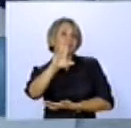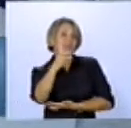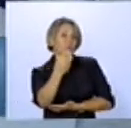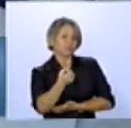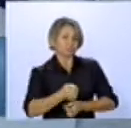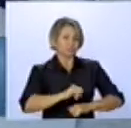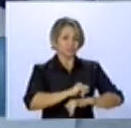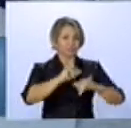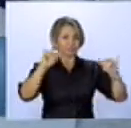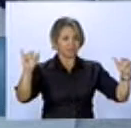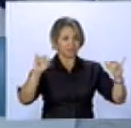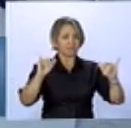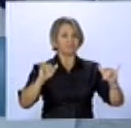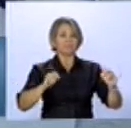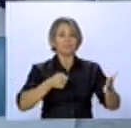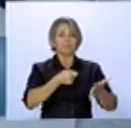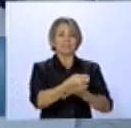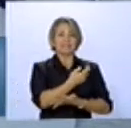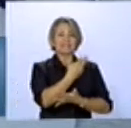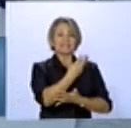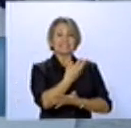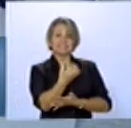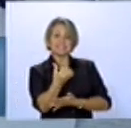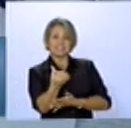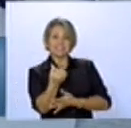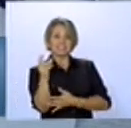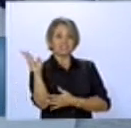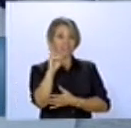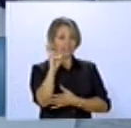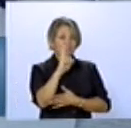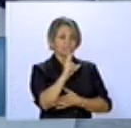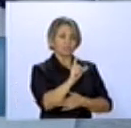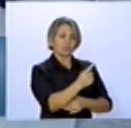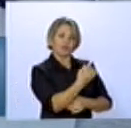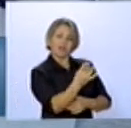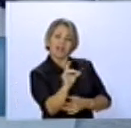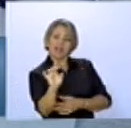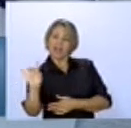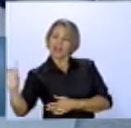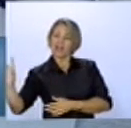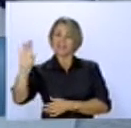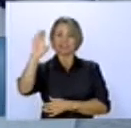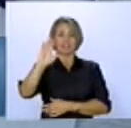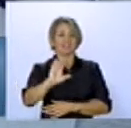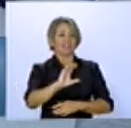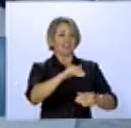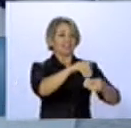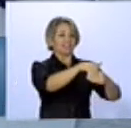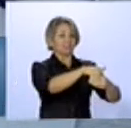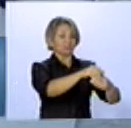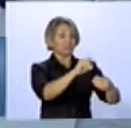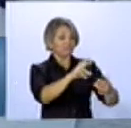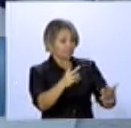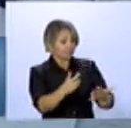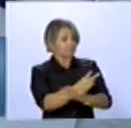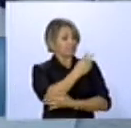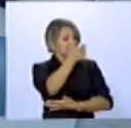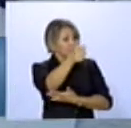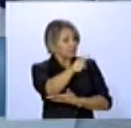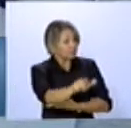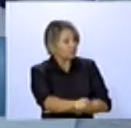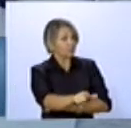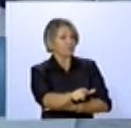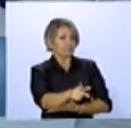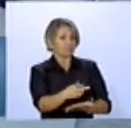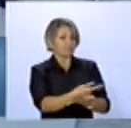de 36 reais por eleitor ano se considerar que este gás se repetir esse ano e tudo indica que